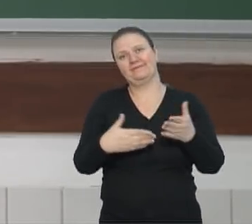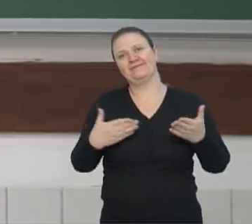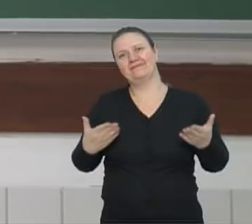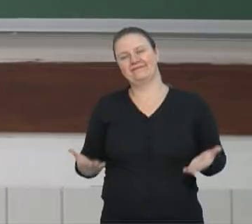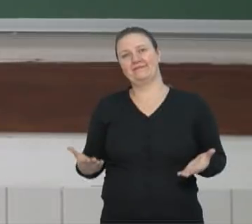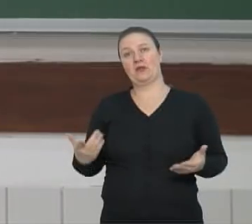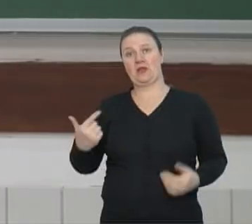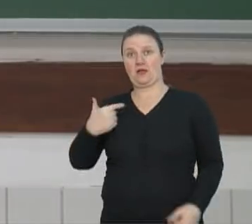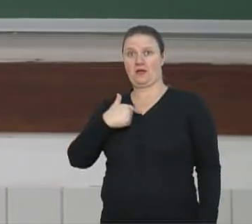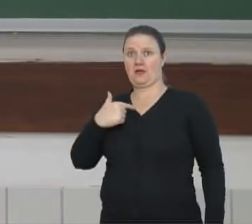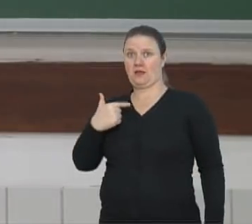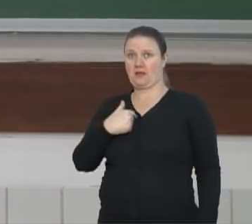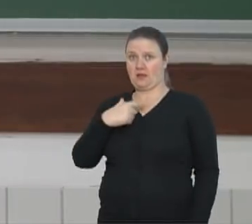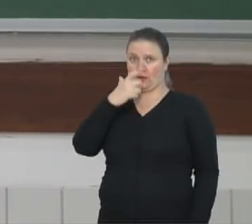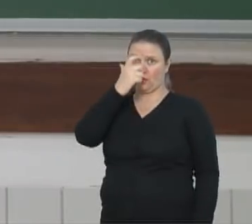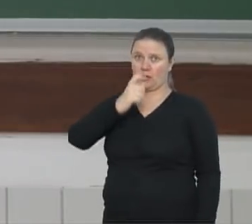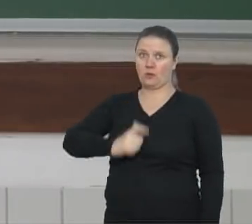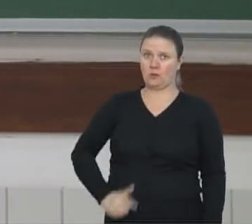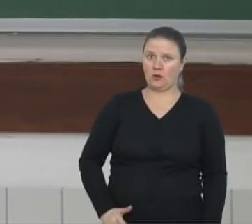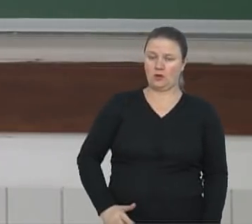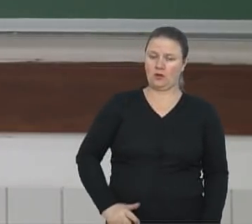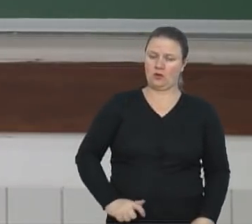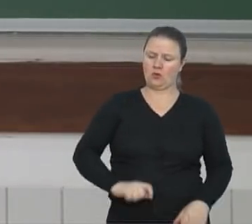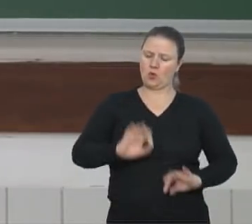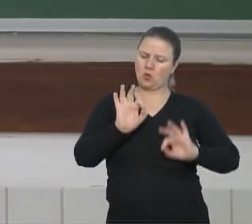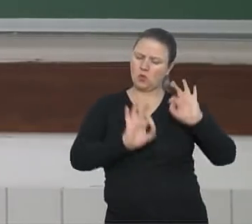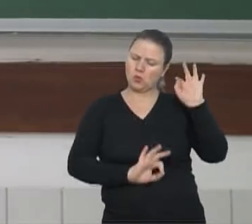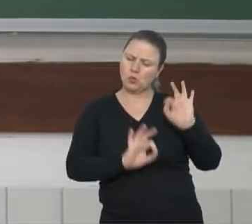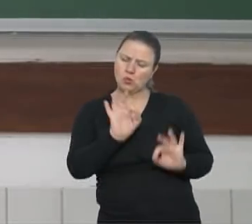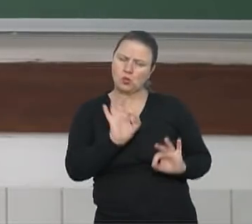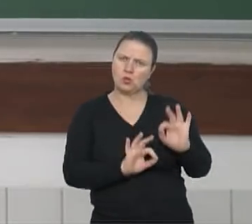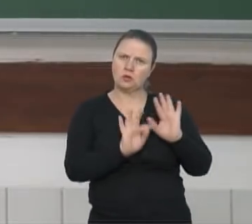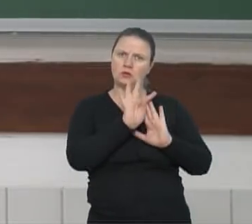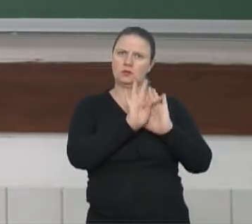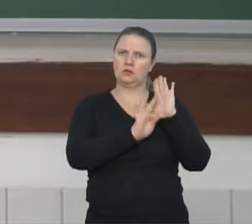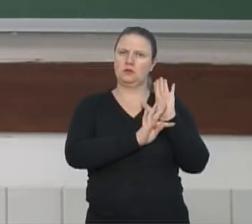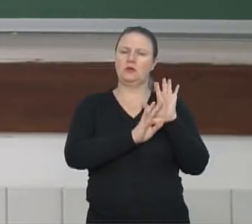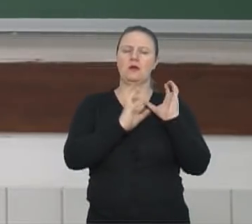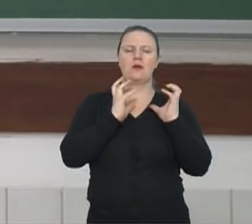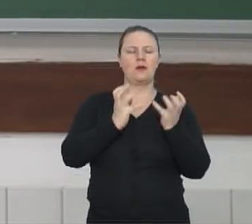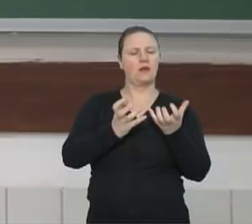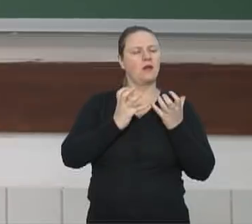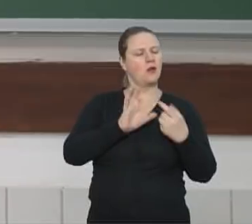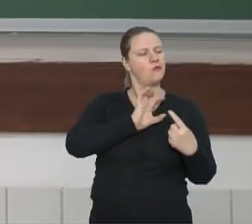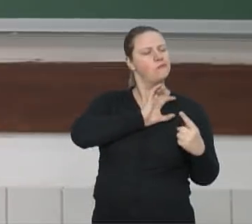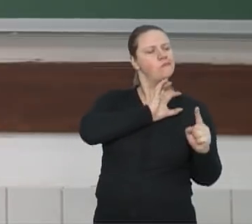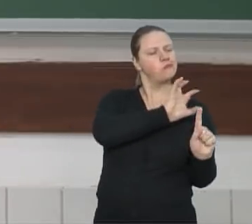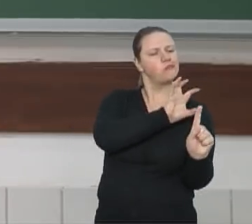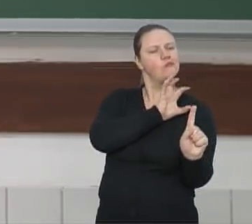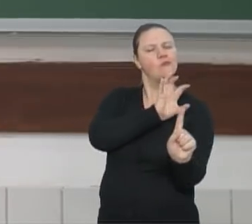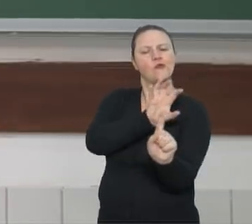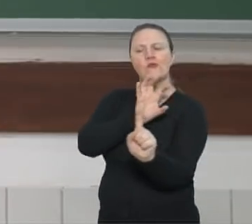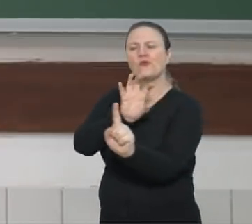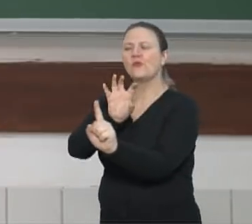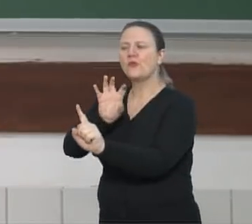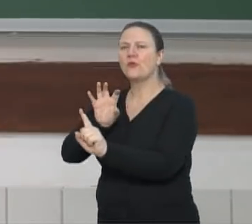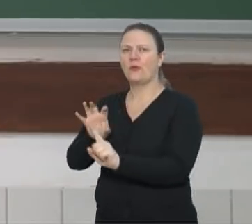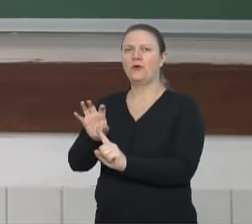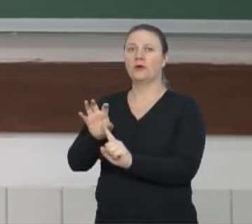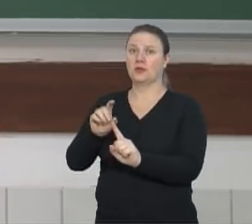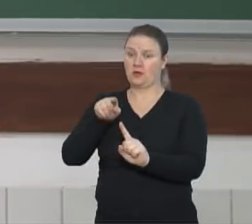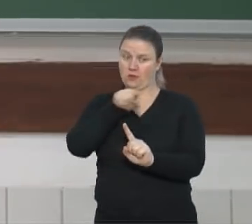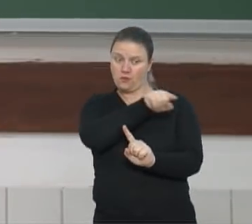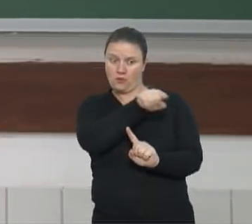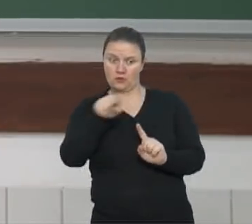Afinal, eu sou o articulista do meu texto. Eu quero convencer você do que vocês estão lendo sobre aquilo que eu